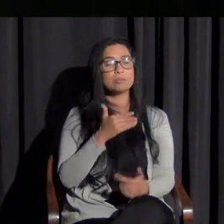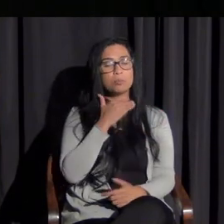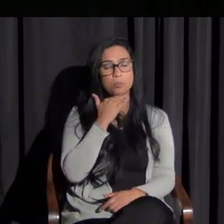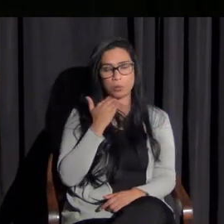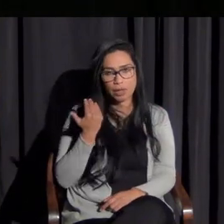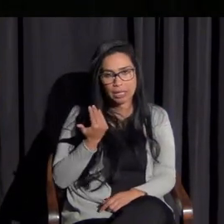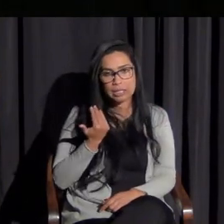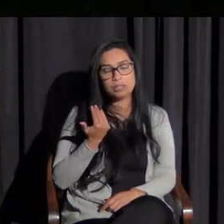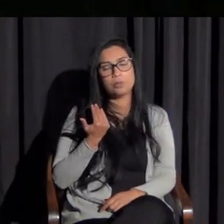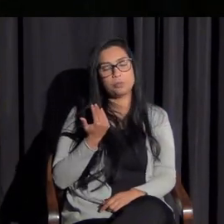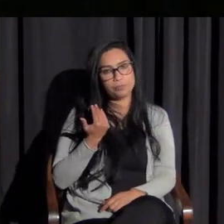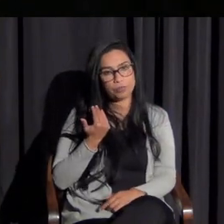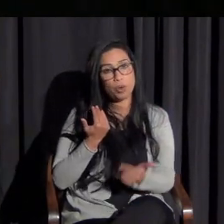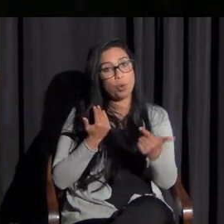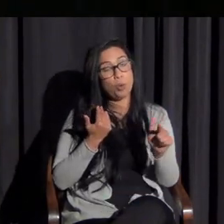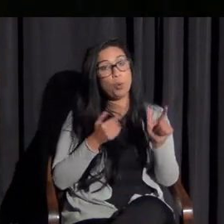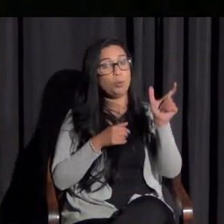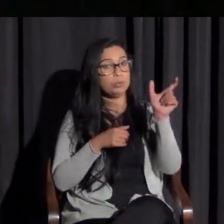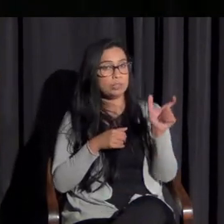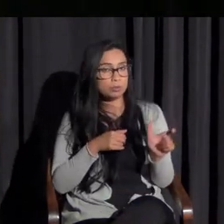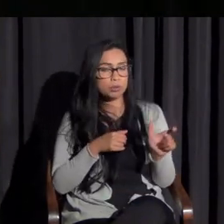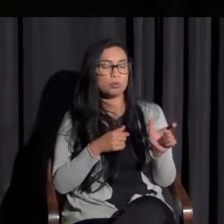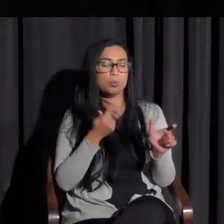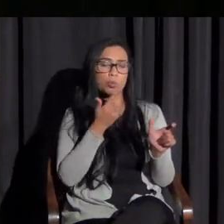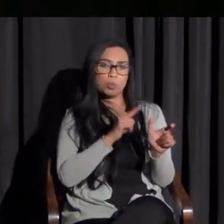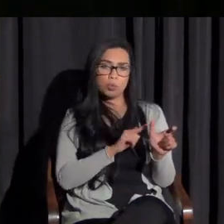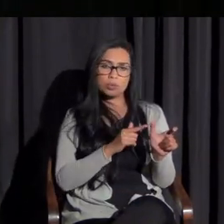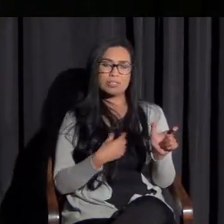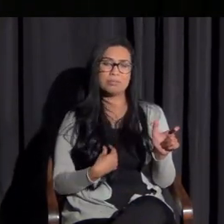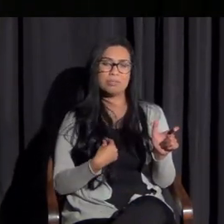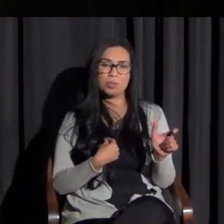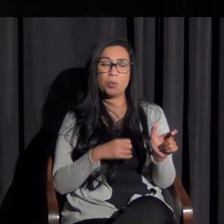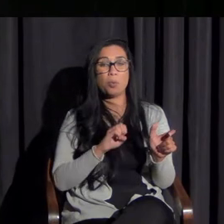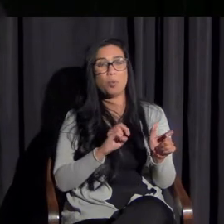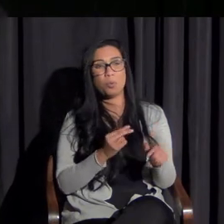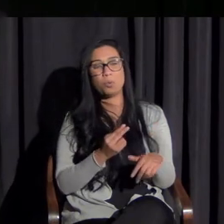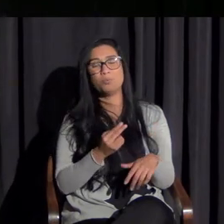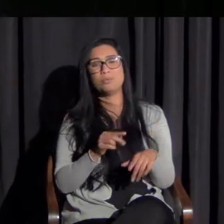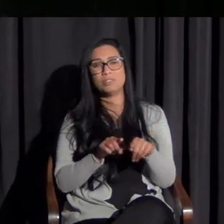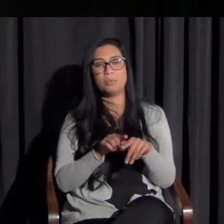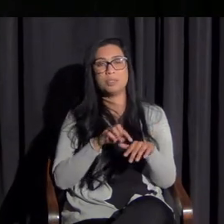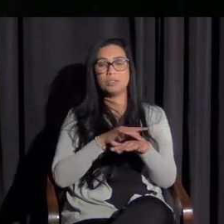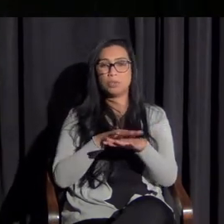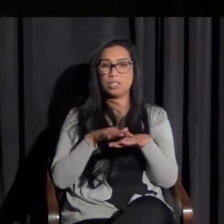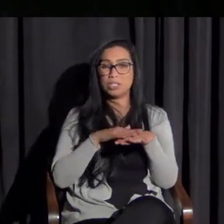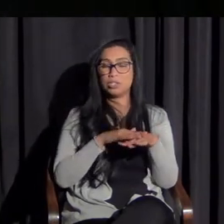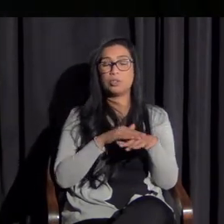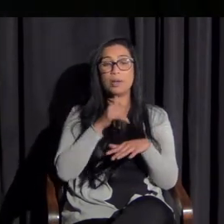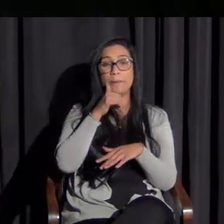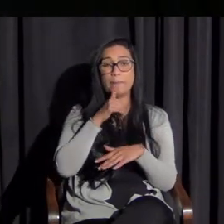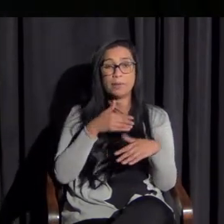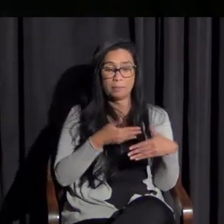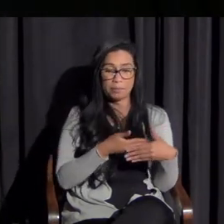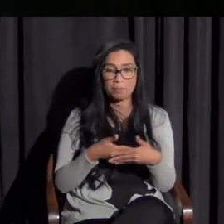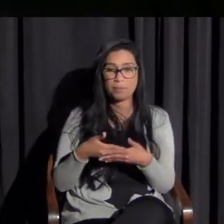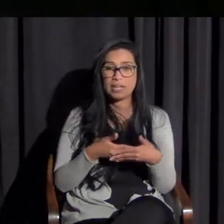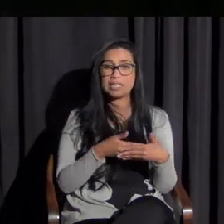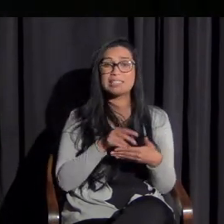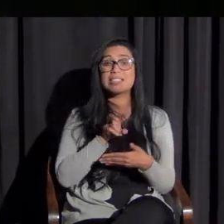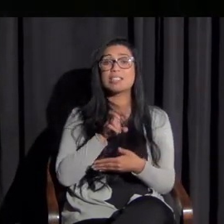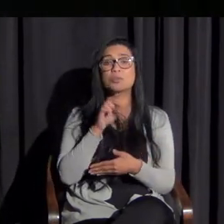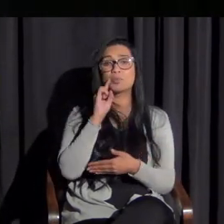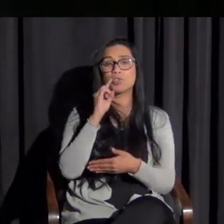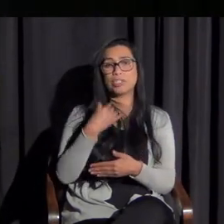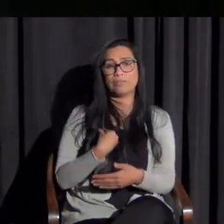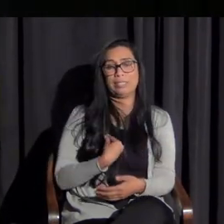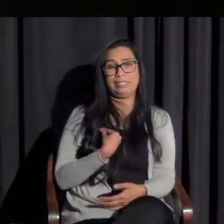né? Outras pessoas, enfim, desceram, inclusive bebê, uma bebê recém-nascida, tinha 5 dias que ela